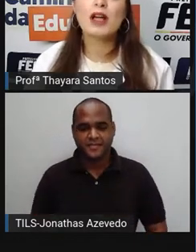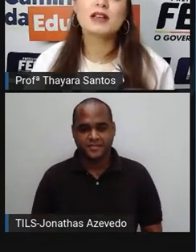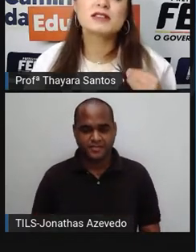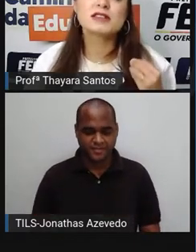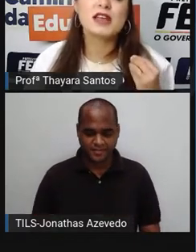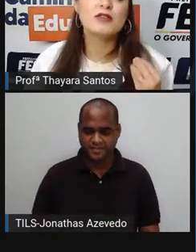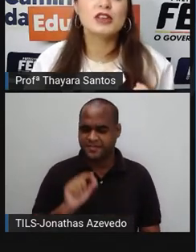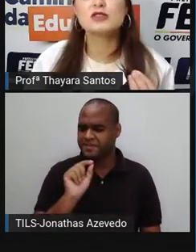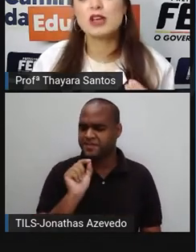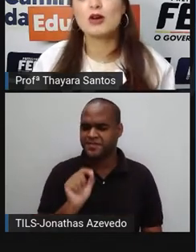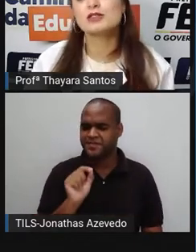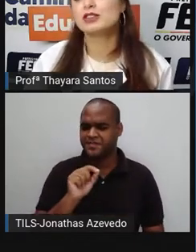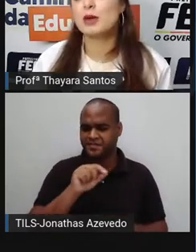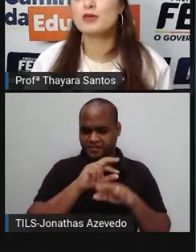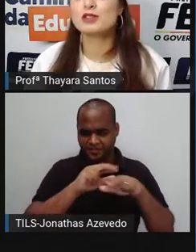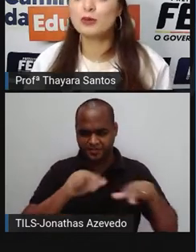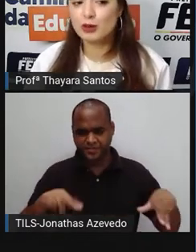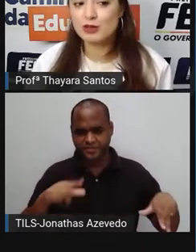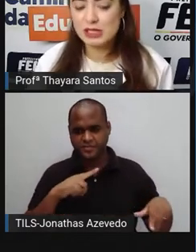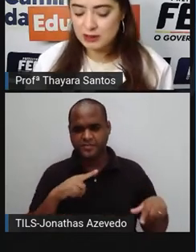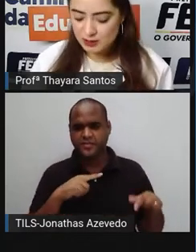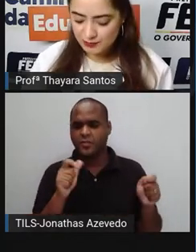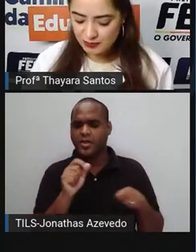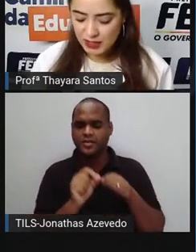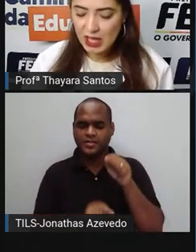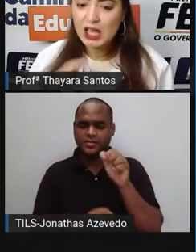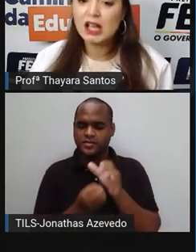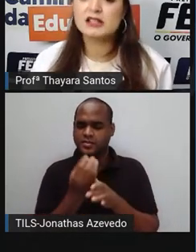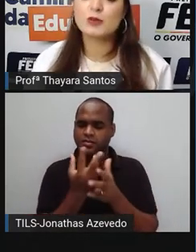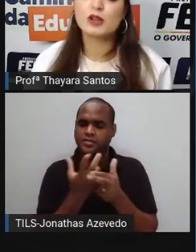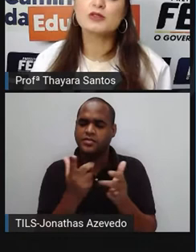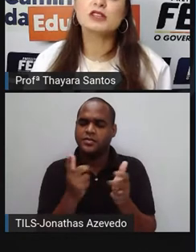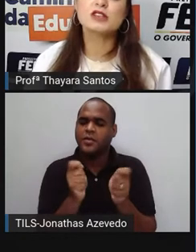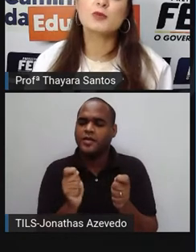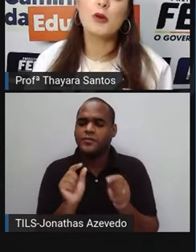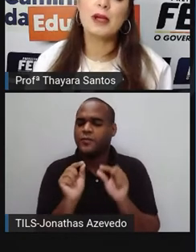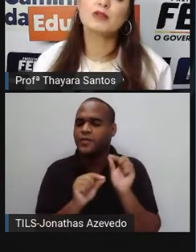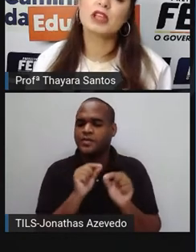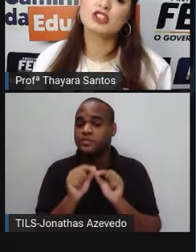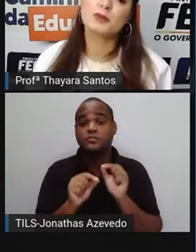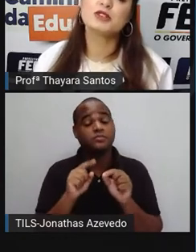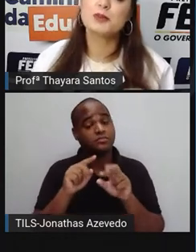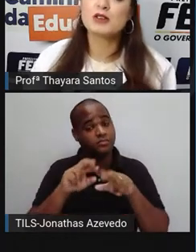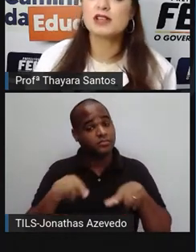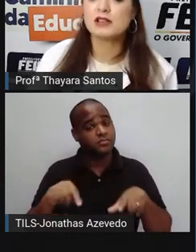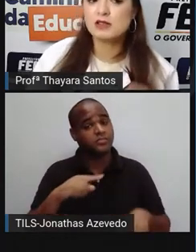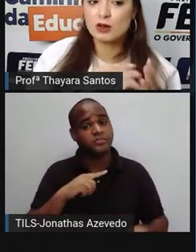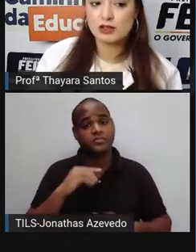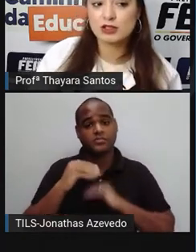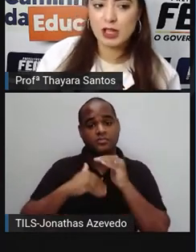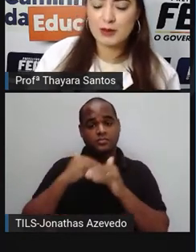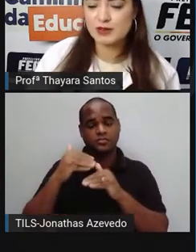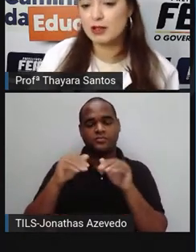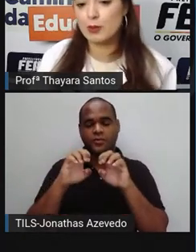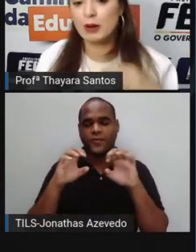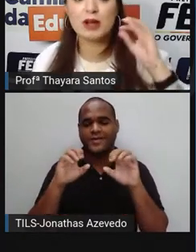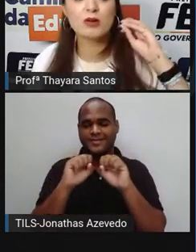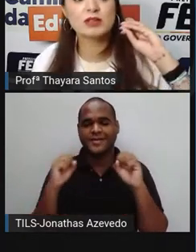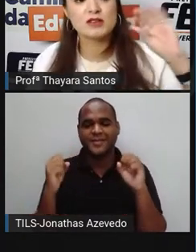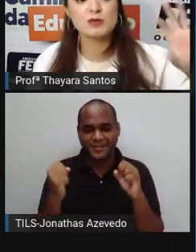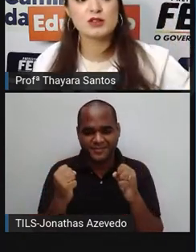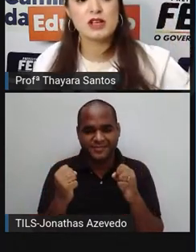como é que esses serviços ecossistêmicos são produzidos eles são produzidos por meio do que a gente a mente processos ecossistêmicos